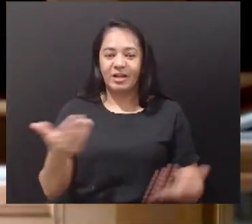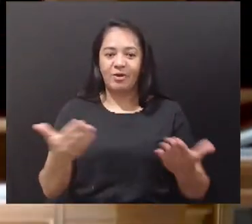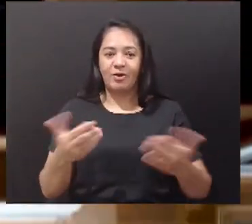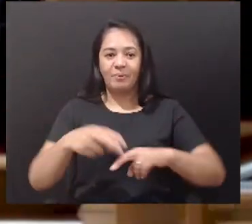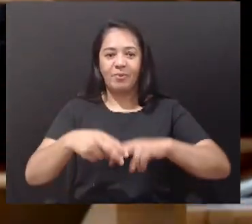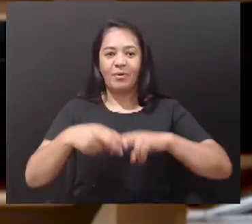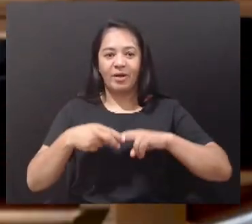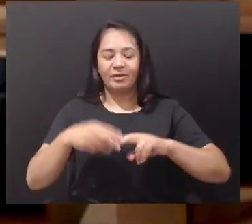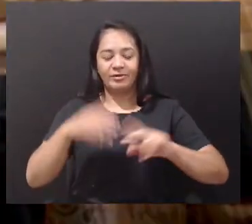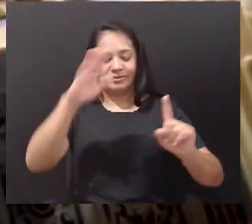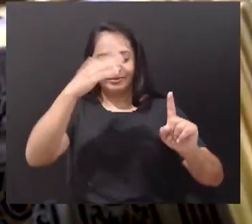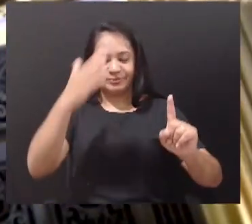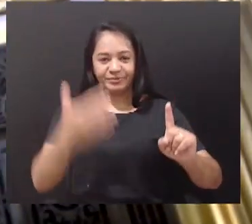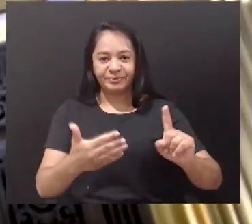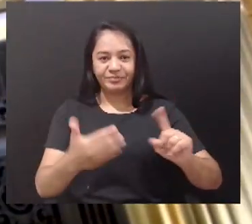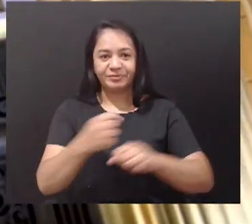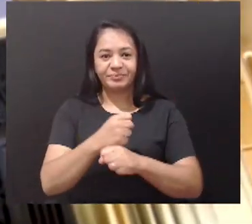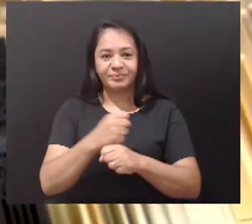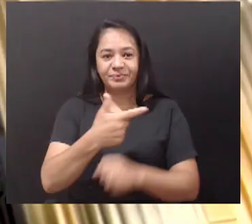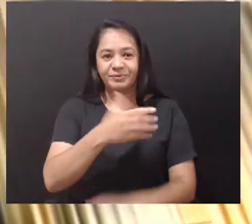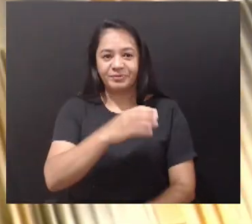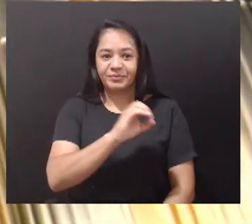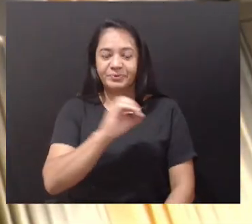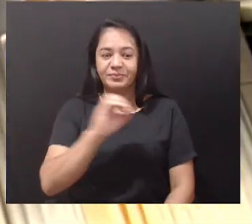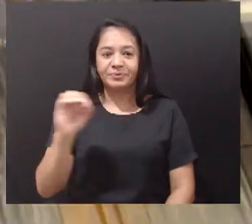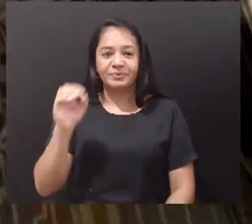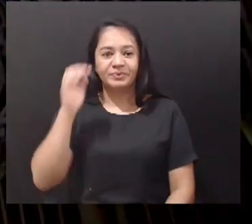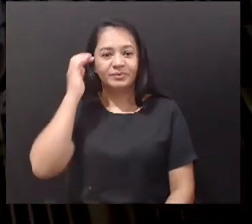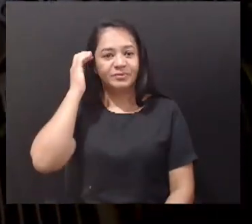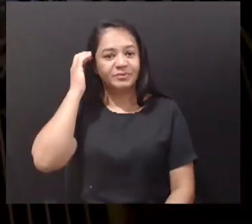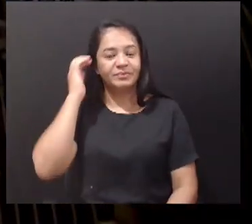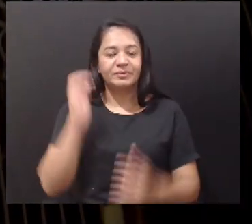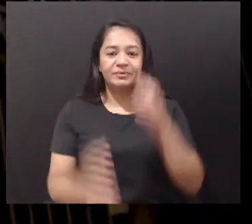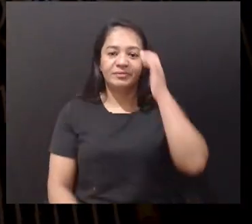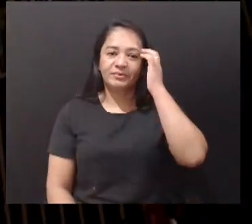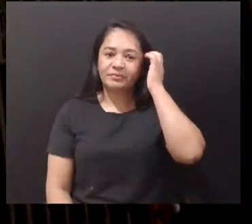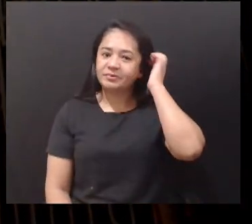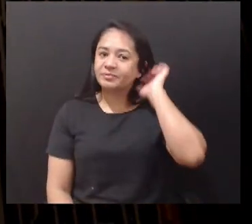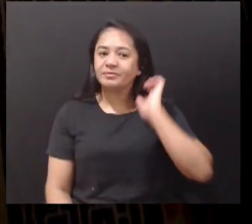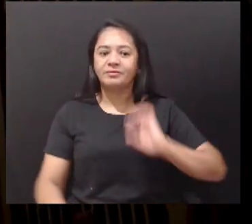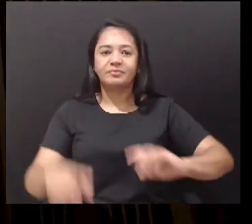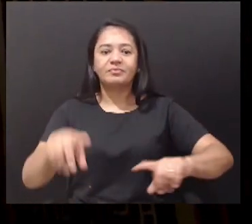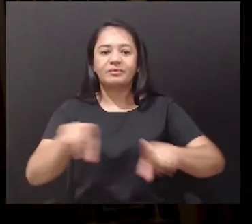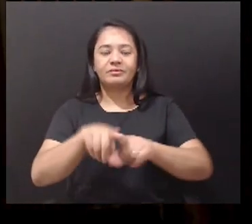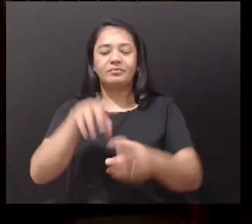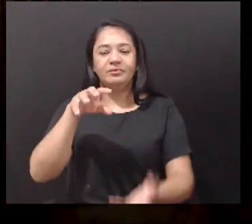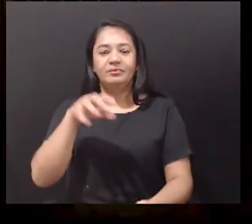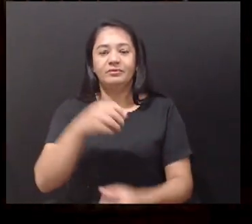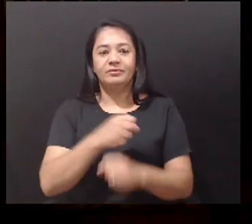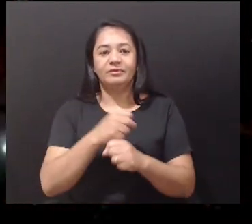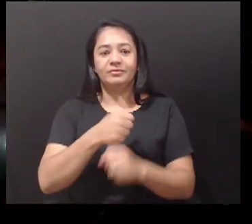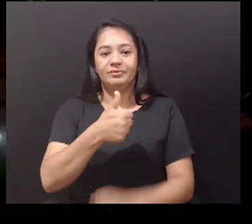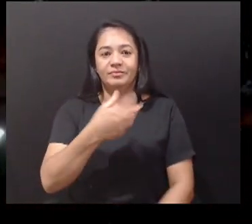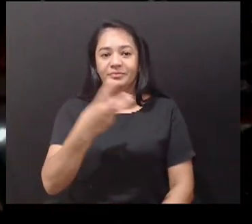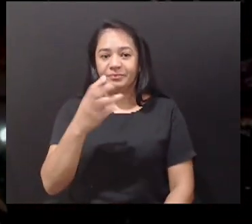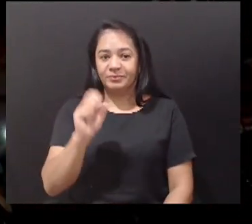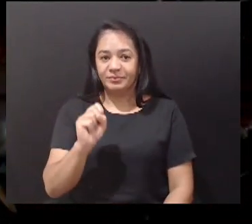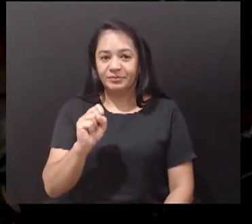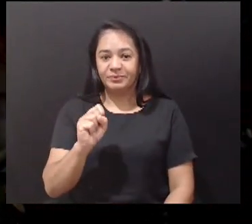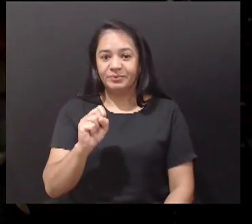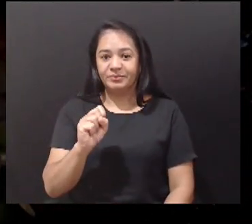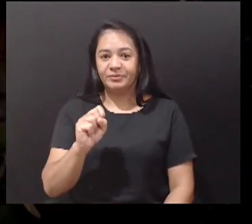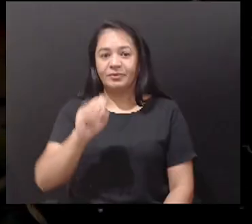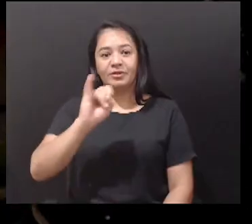homenagens dos 200 anos, né? E também dos 138 anos do IAC. Então, é